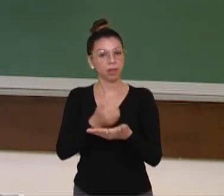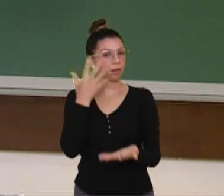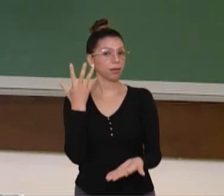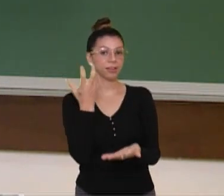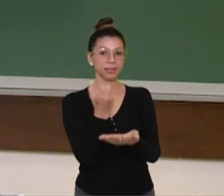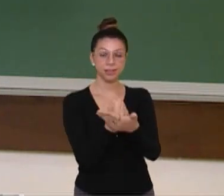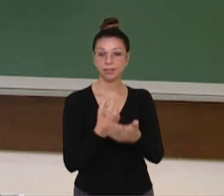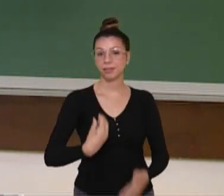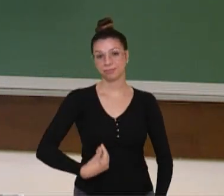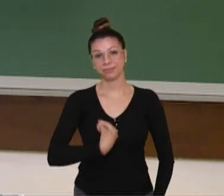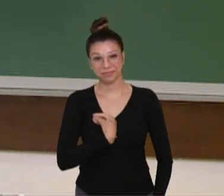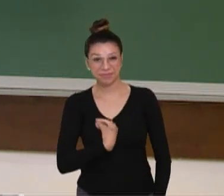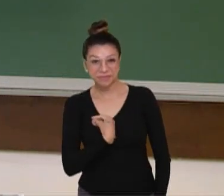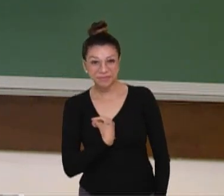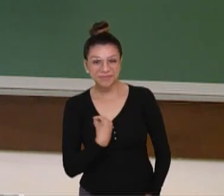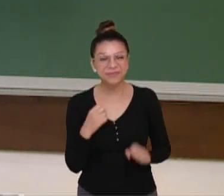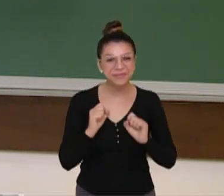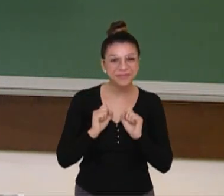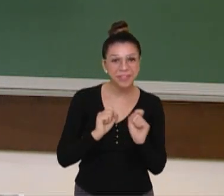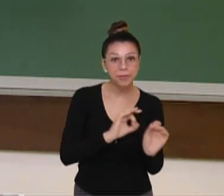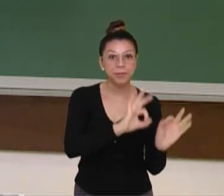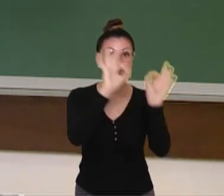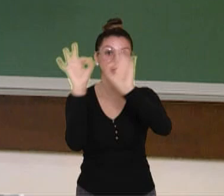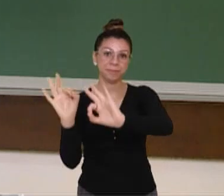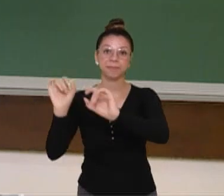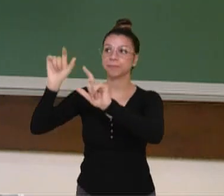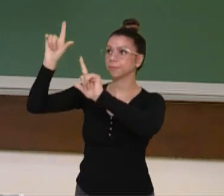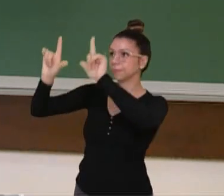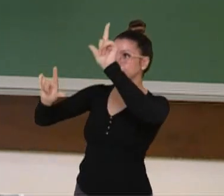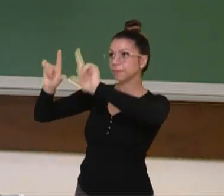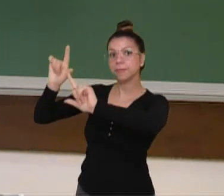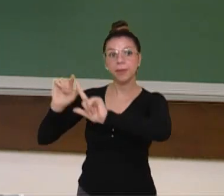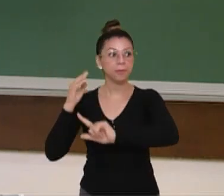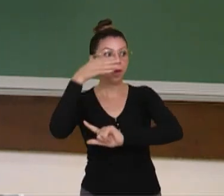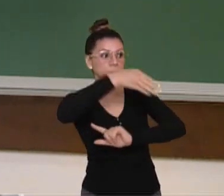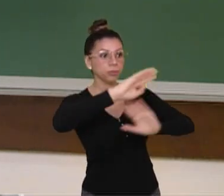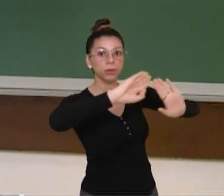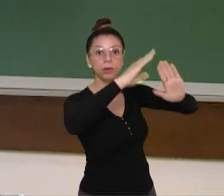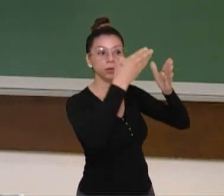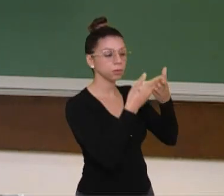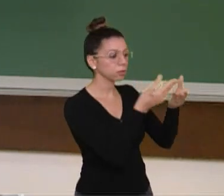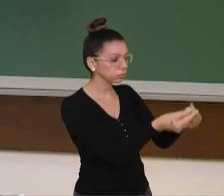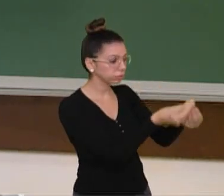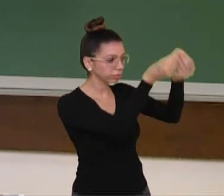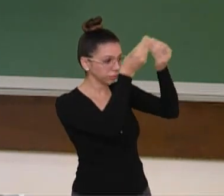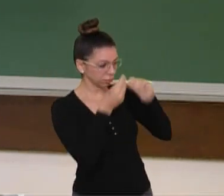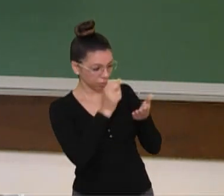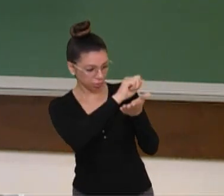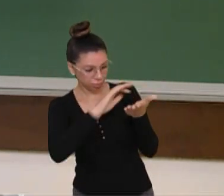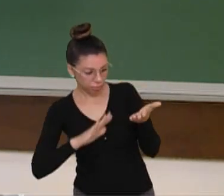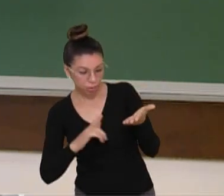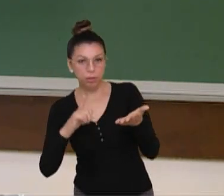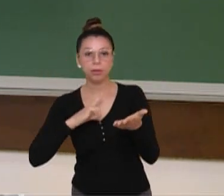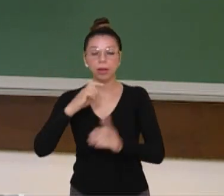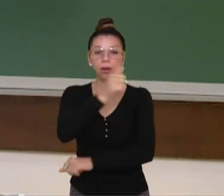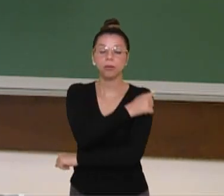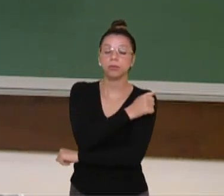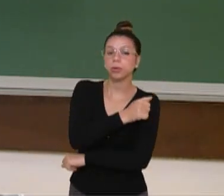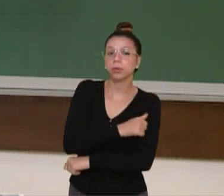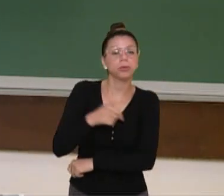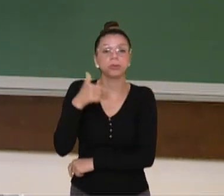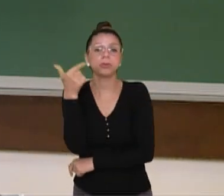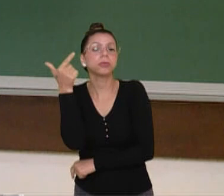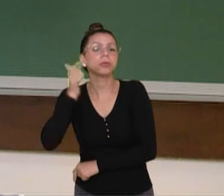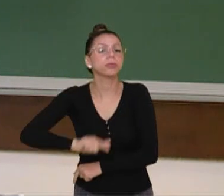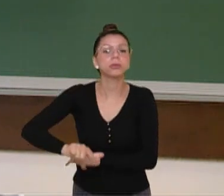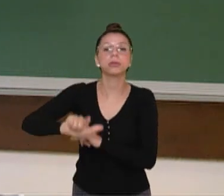tua presença, tá? Quem acompanha pela TV busca atividade no colégio, então tem aqueles alunos que por algum motivo não